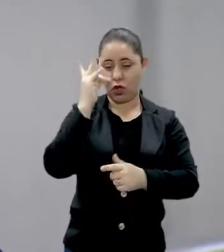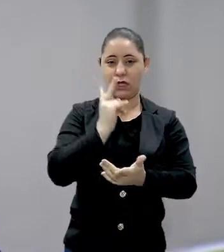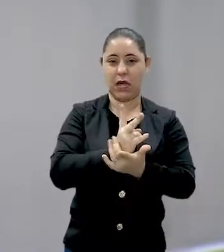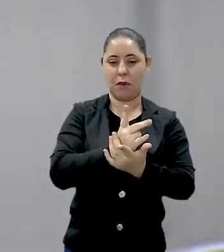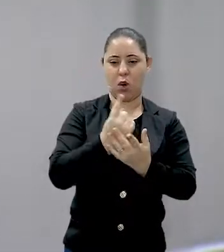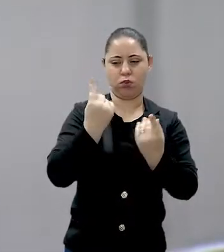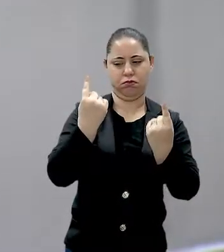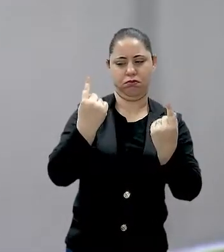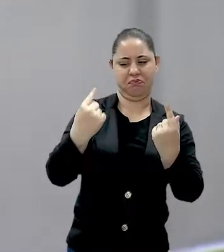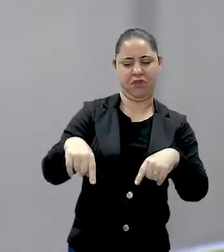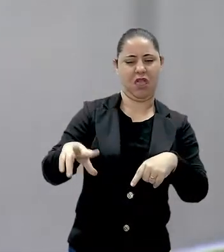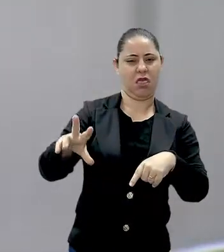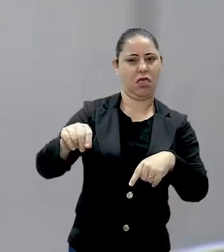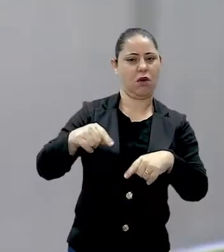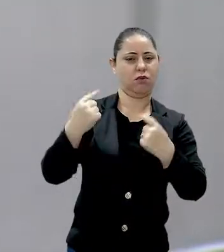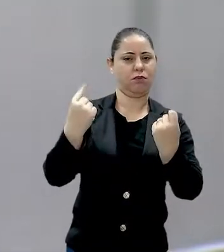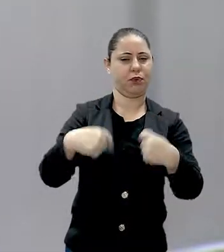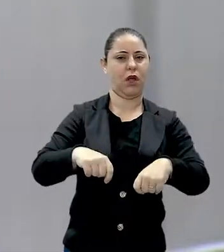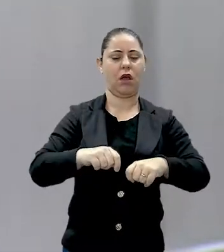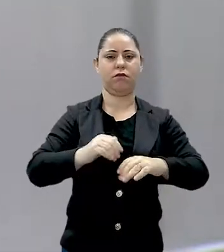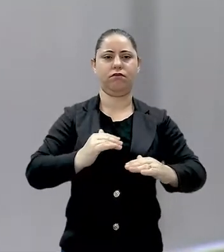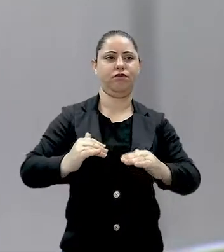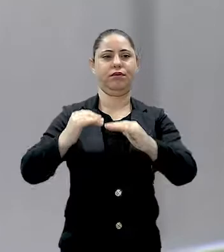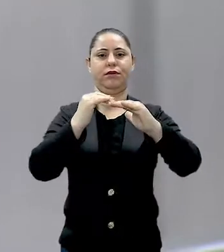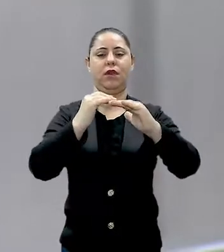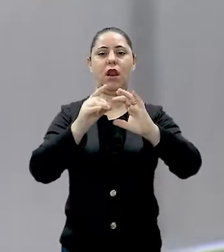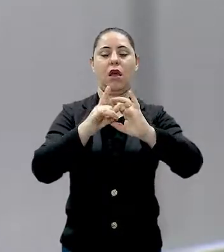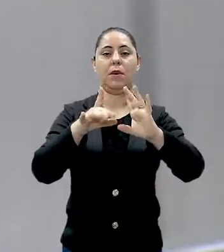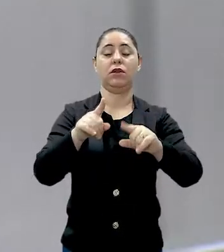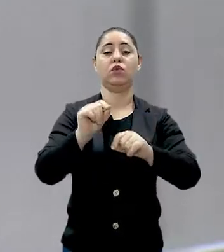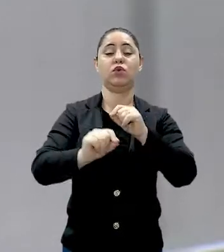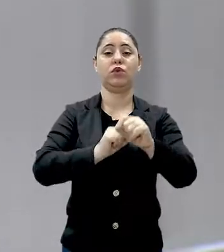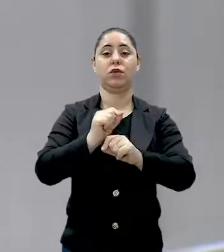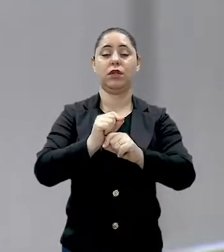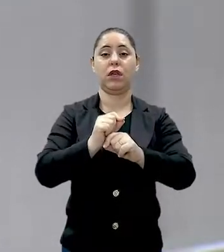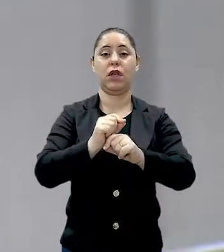foram contra essa democratização,